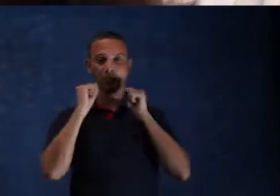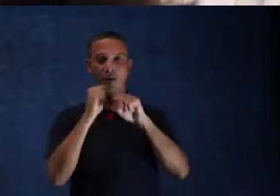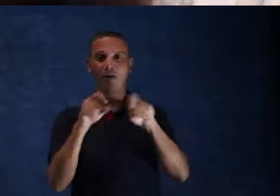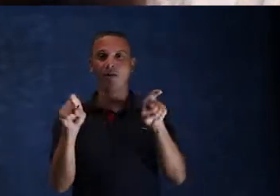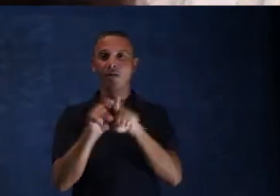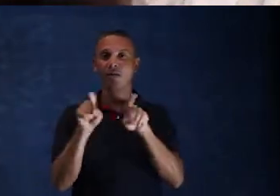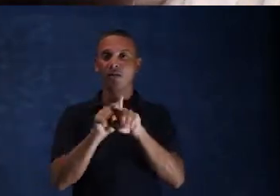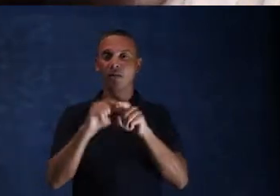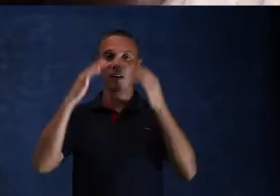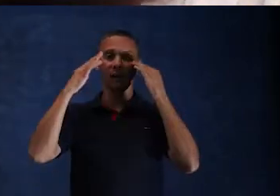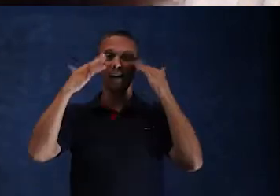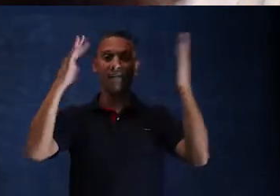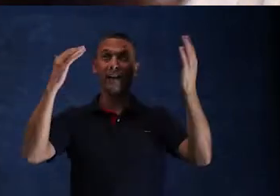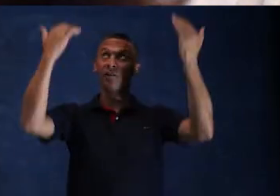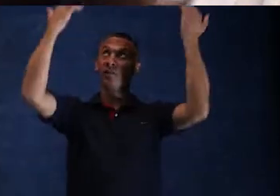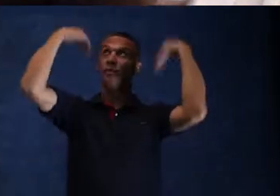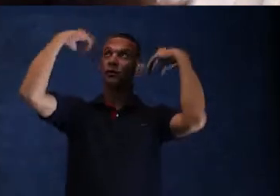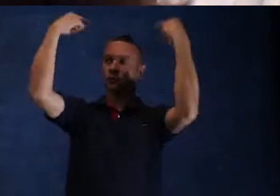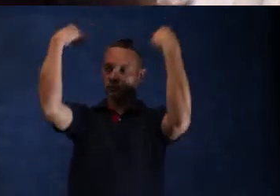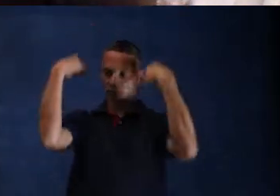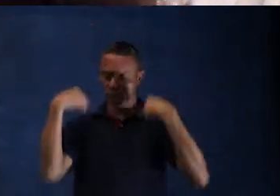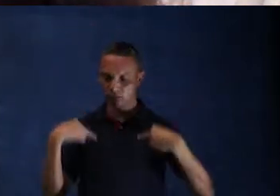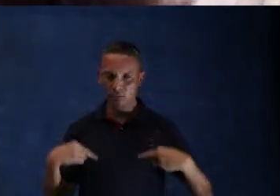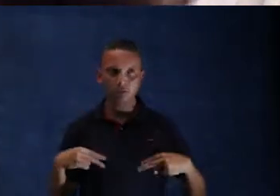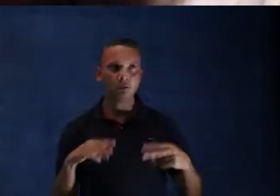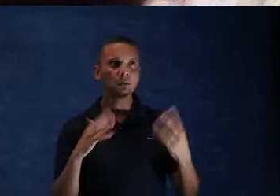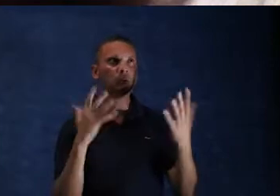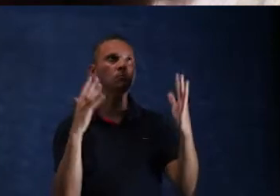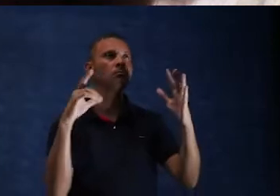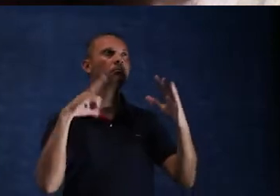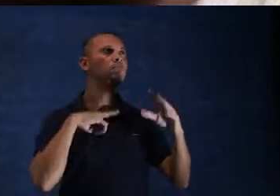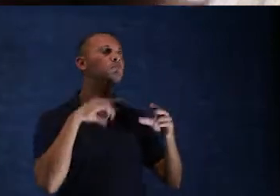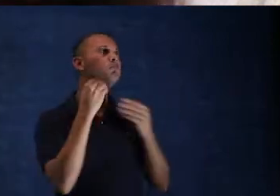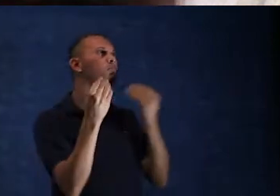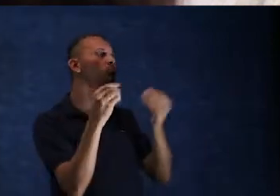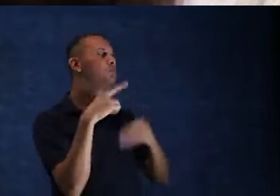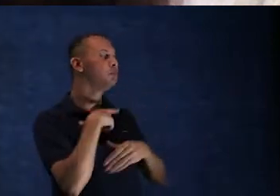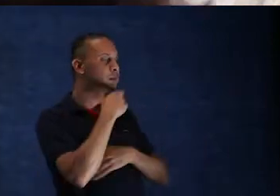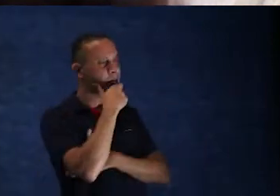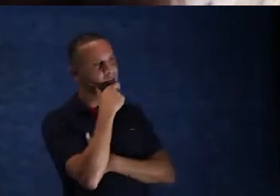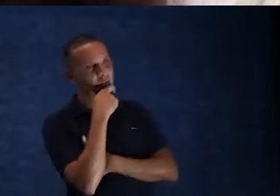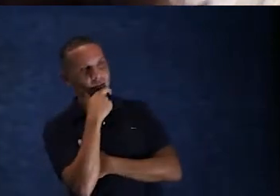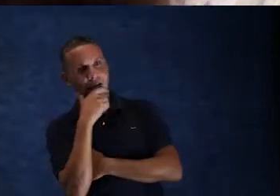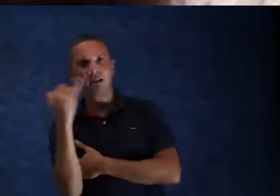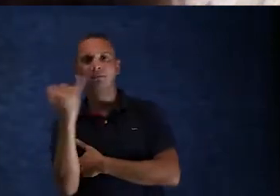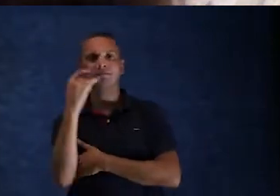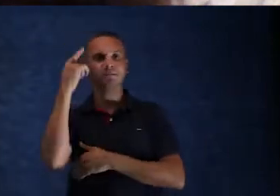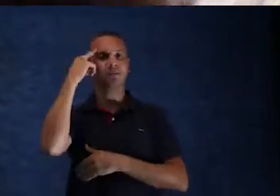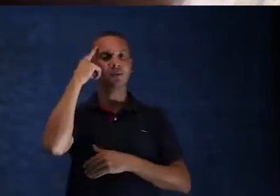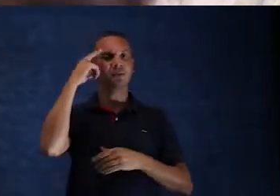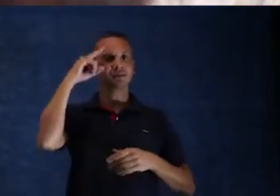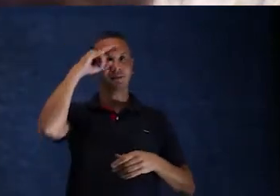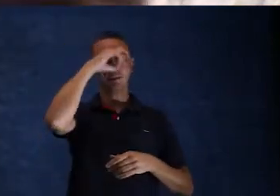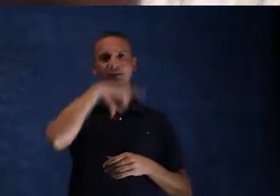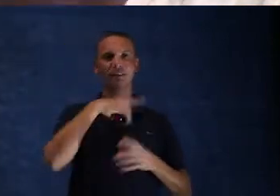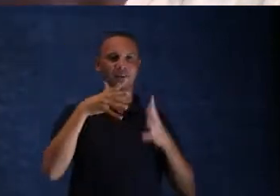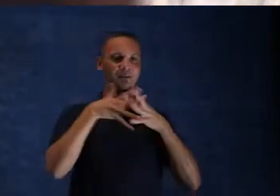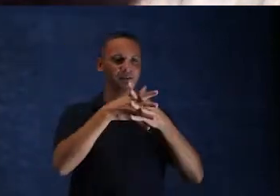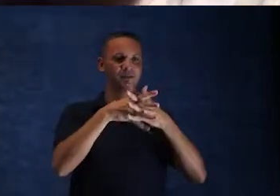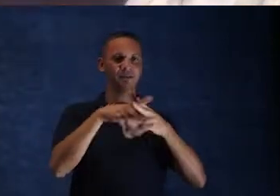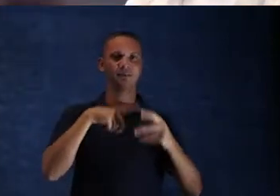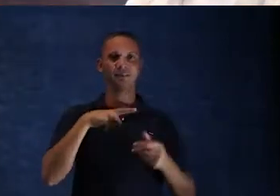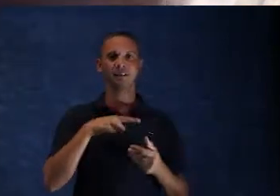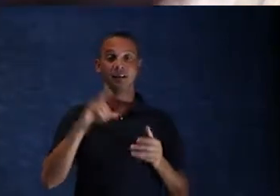se autorrefletir, que é rara, e cada vez mais rara, não é?